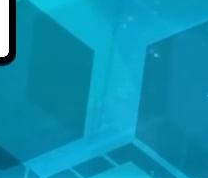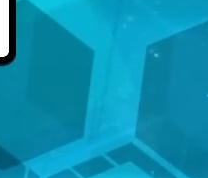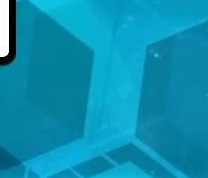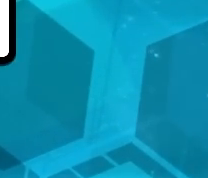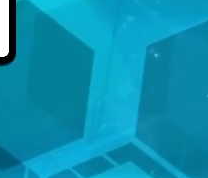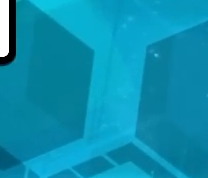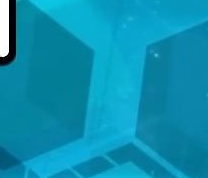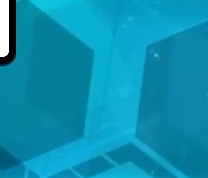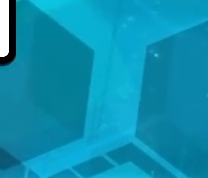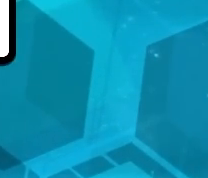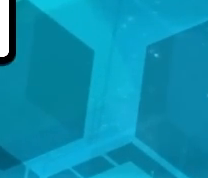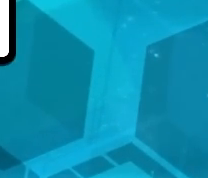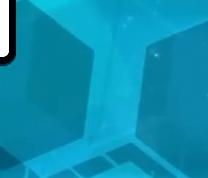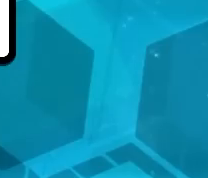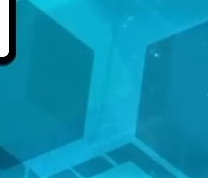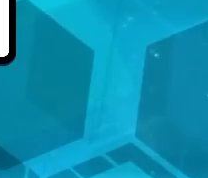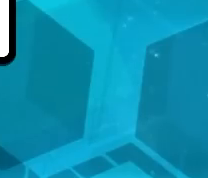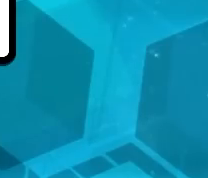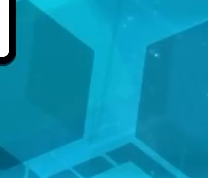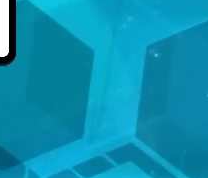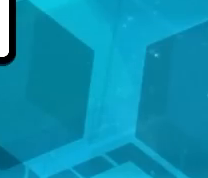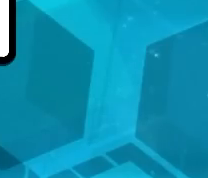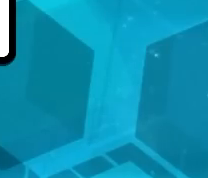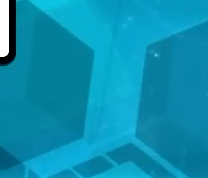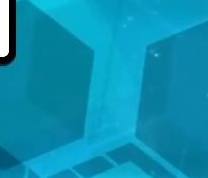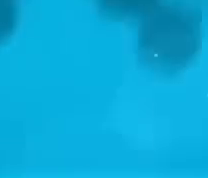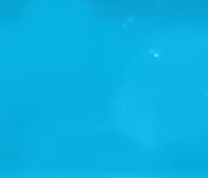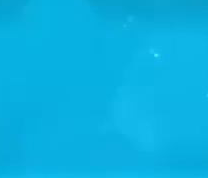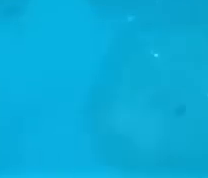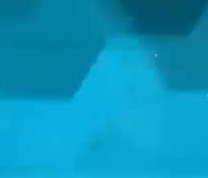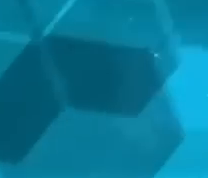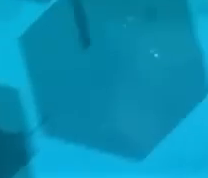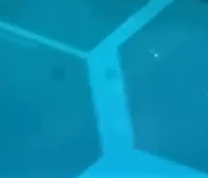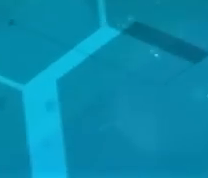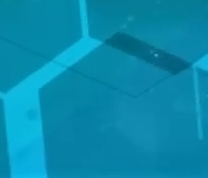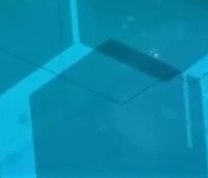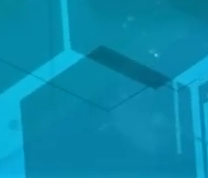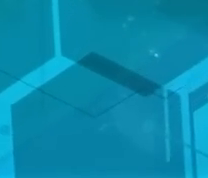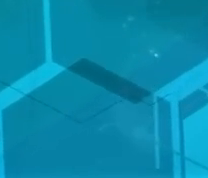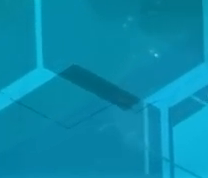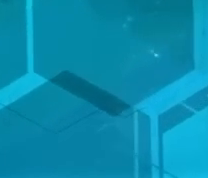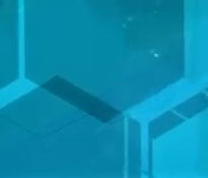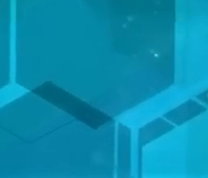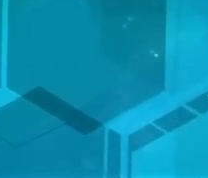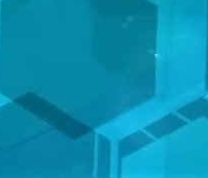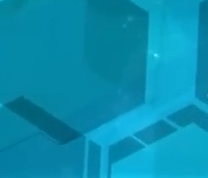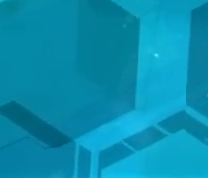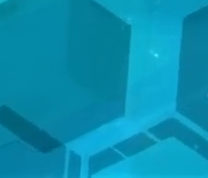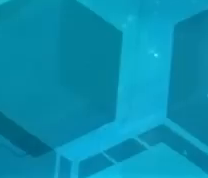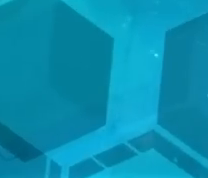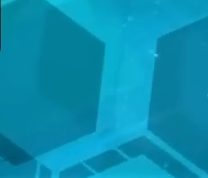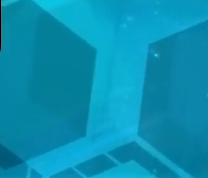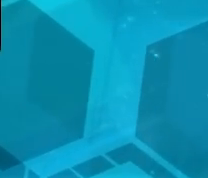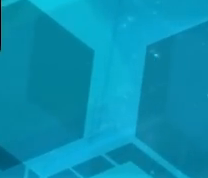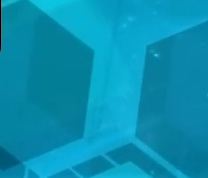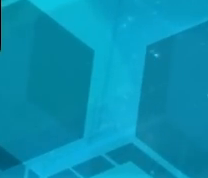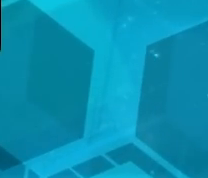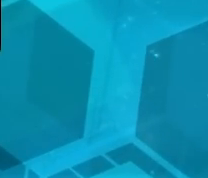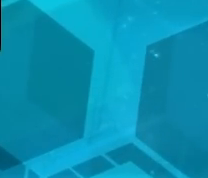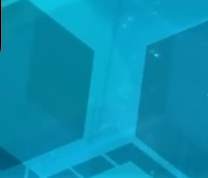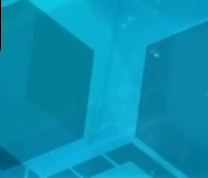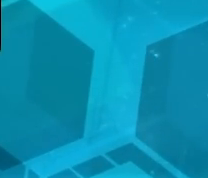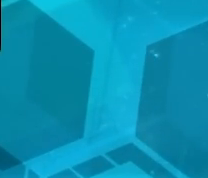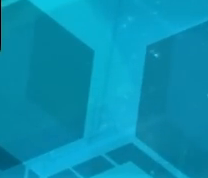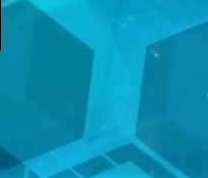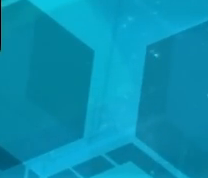vez e também vai responder a apenas uma pergunta. O candidato que responder a uma questão será, automaticamente,